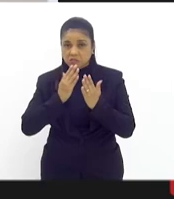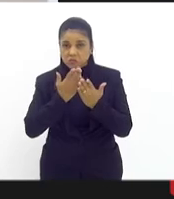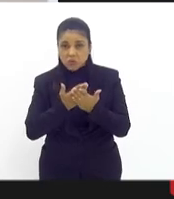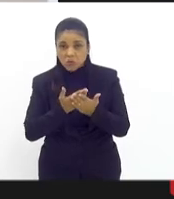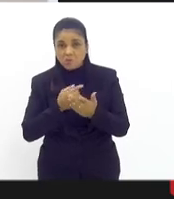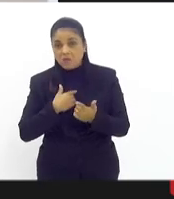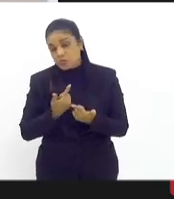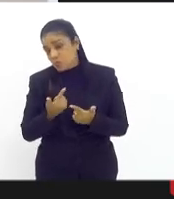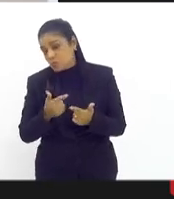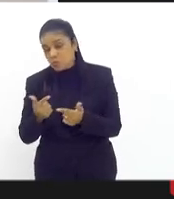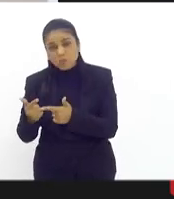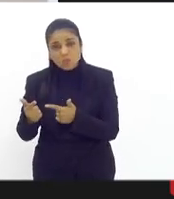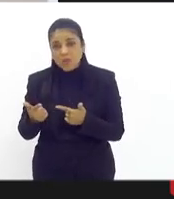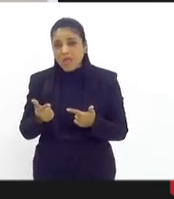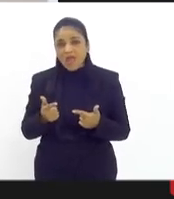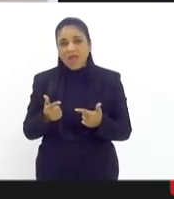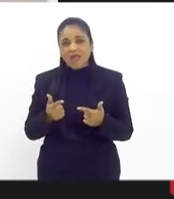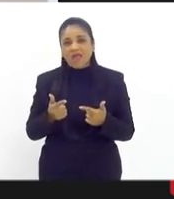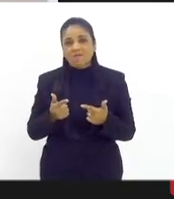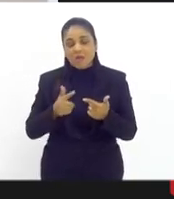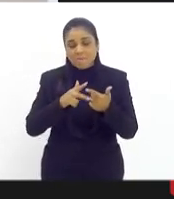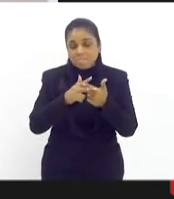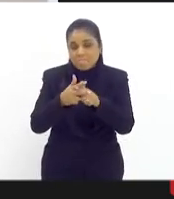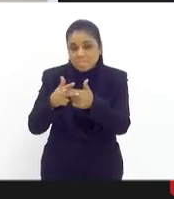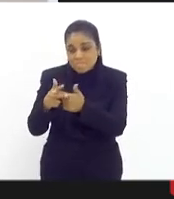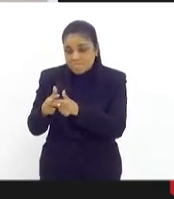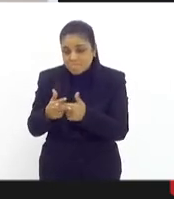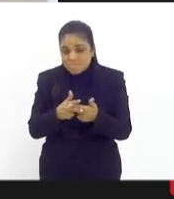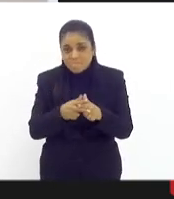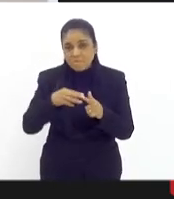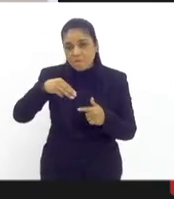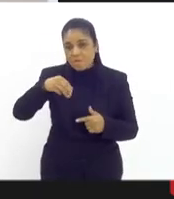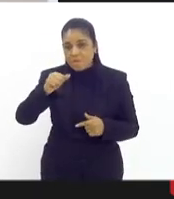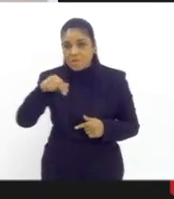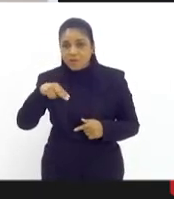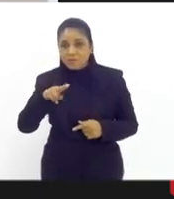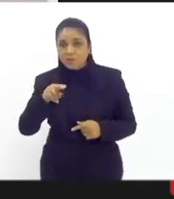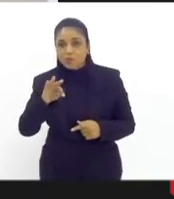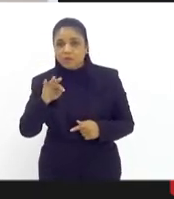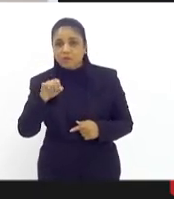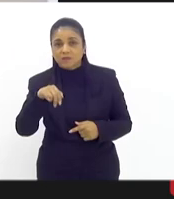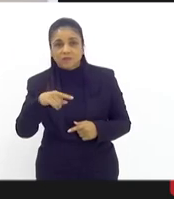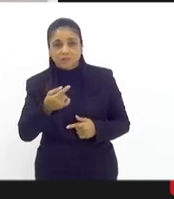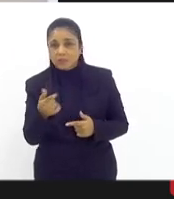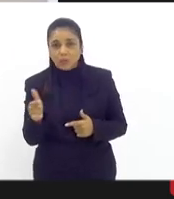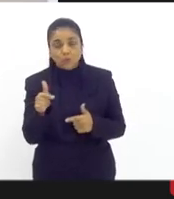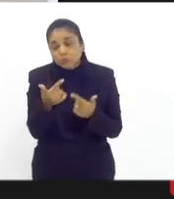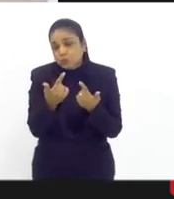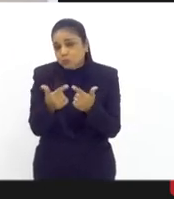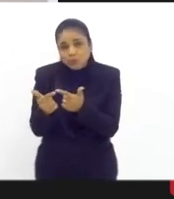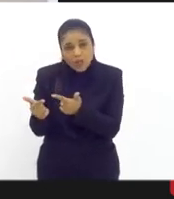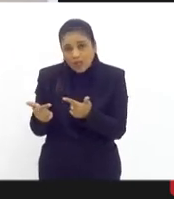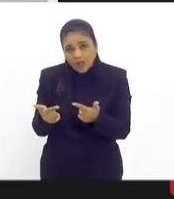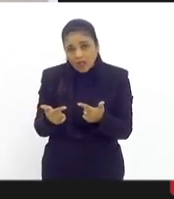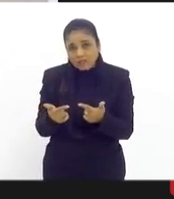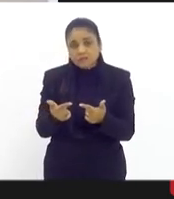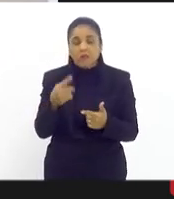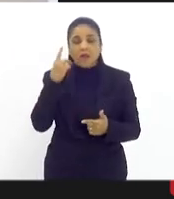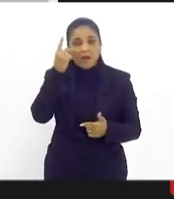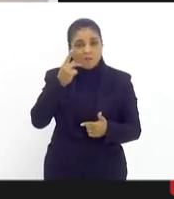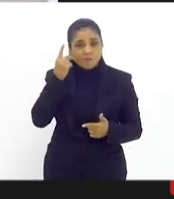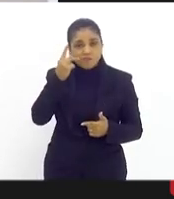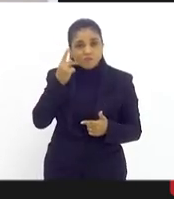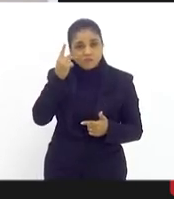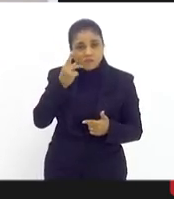tem a capacidade para fazer a manutenção desses materiais e dessa política pública, né, dessa lei